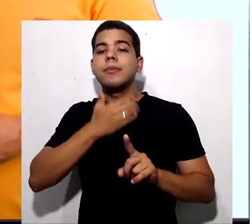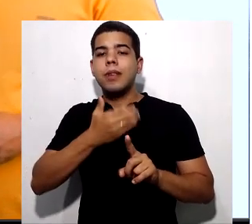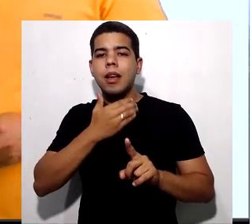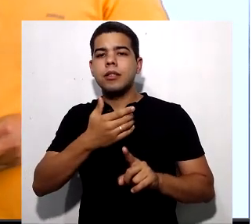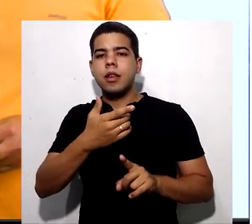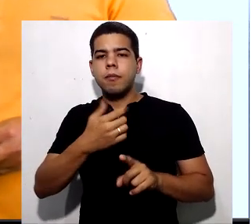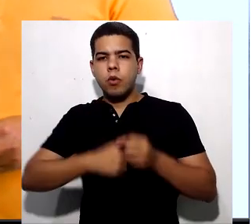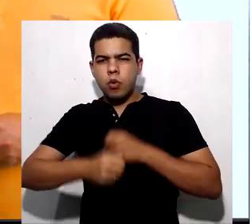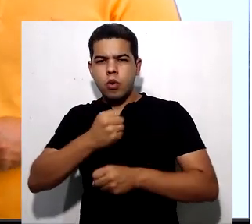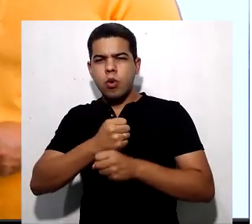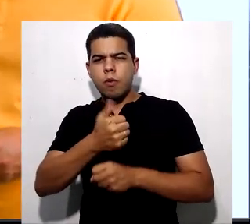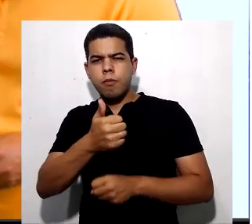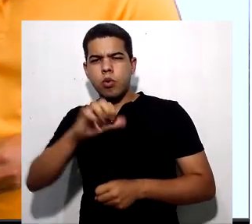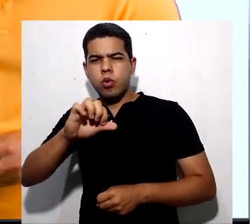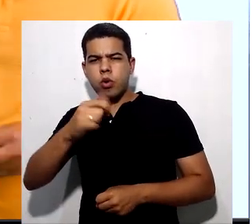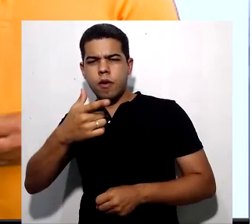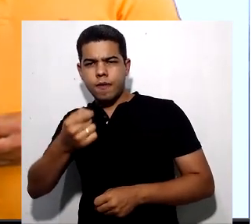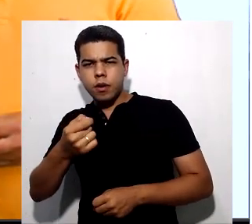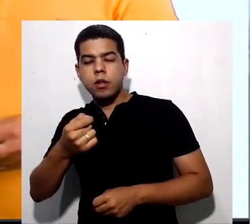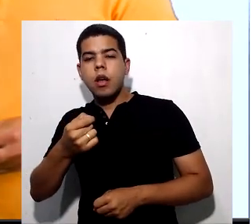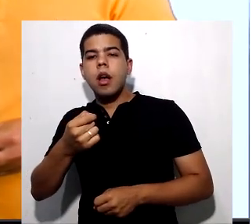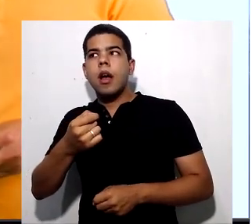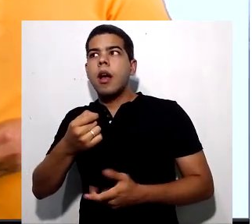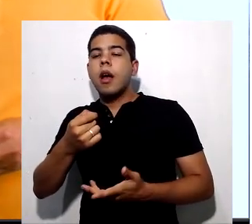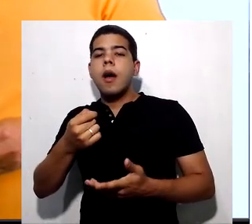morre no dia 9 de dezembro de